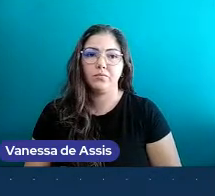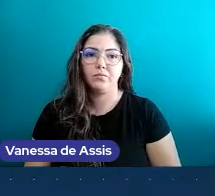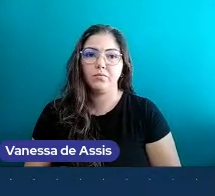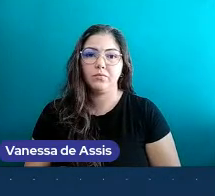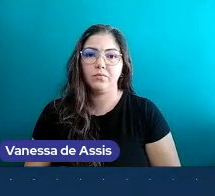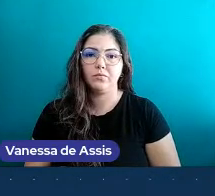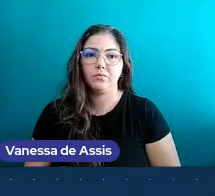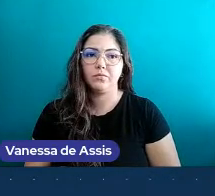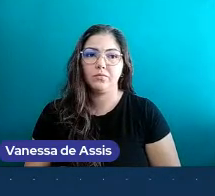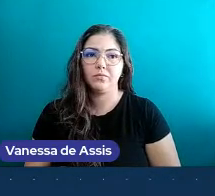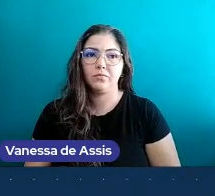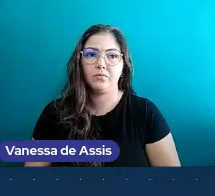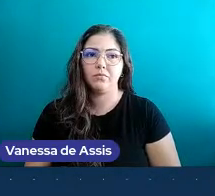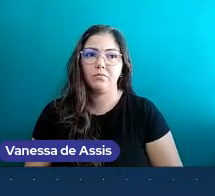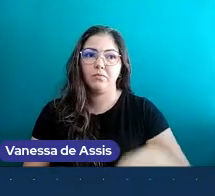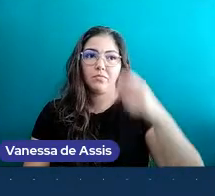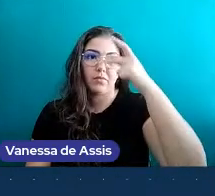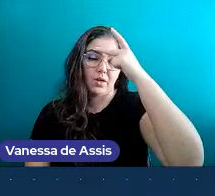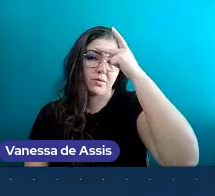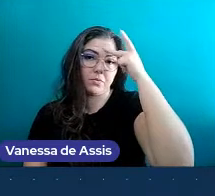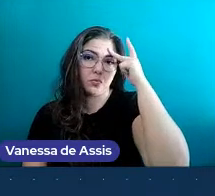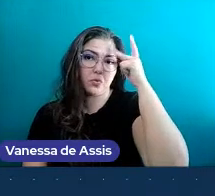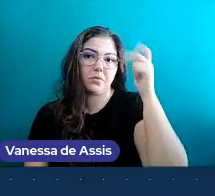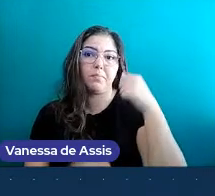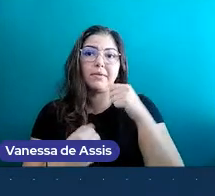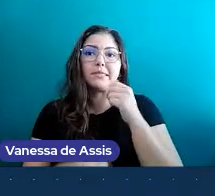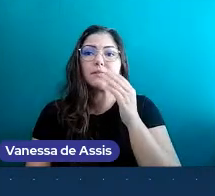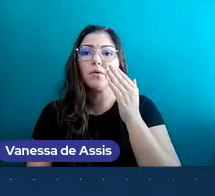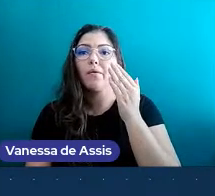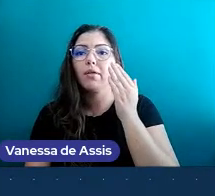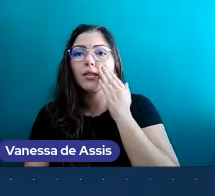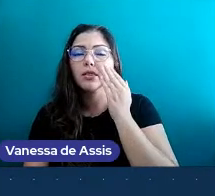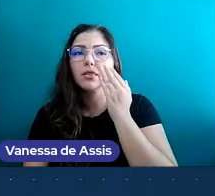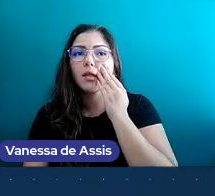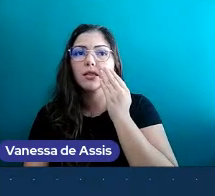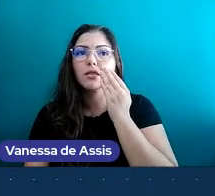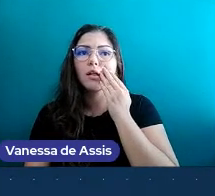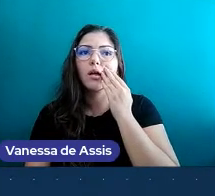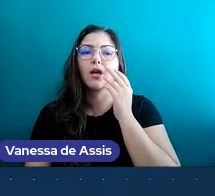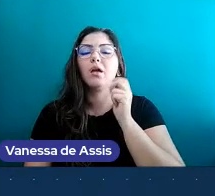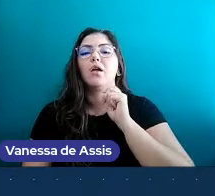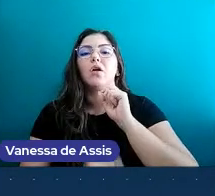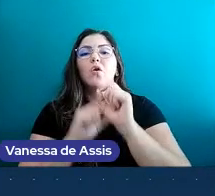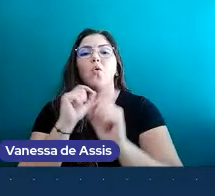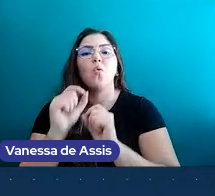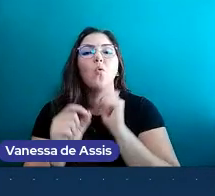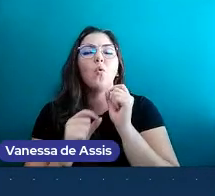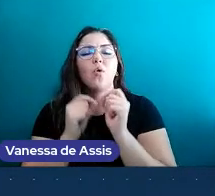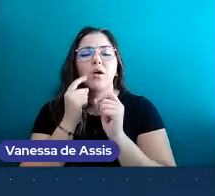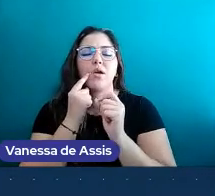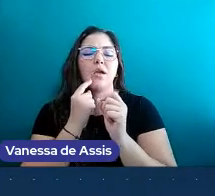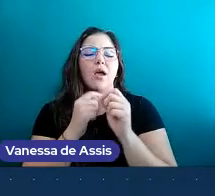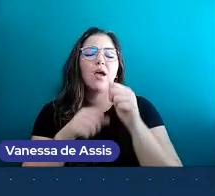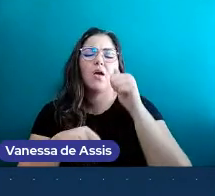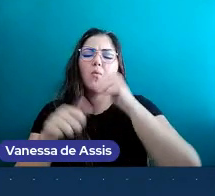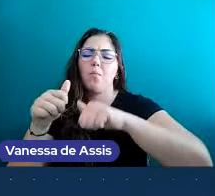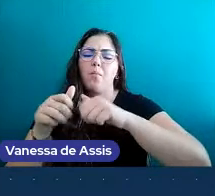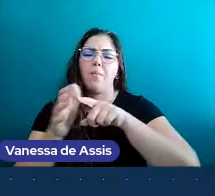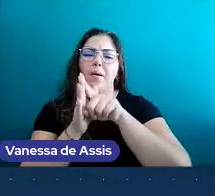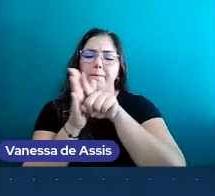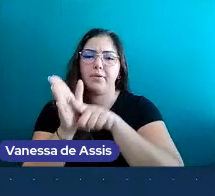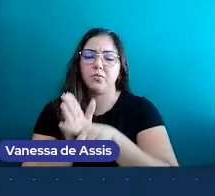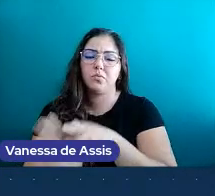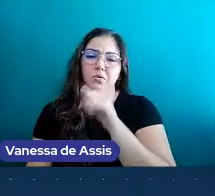para que as pessoas entendam o que é pesquisa e saibam avaliar uma pesquisa, né? Então, se um leitor que não é da